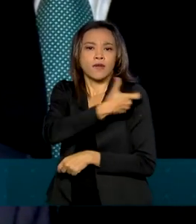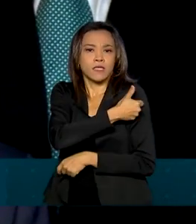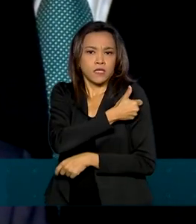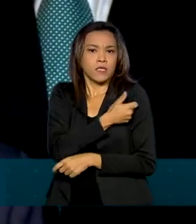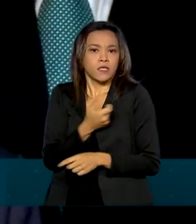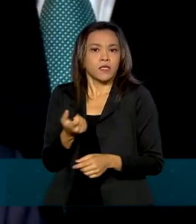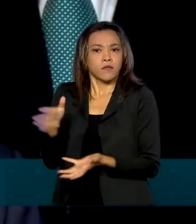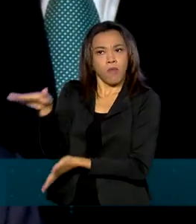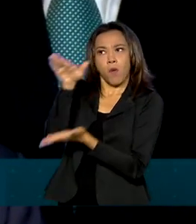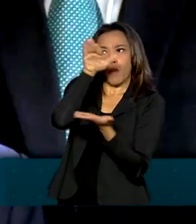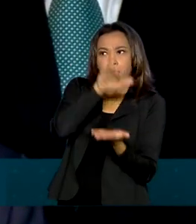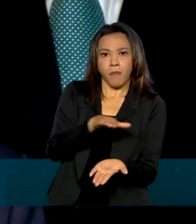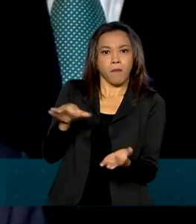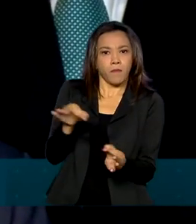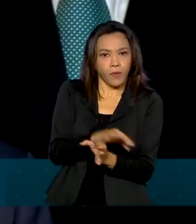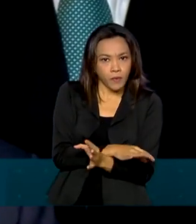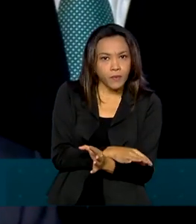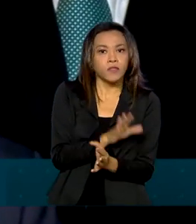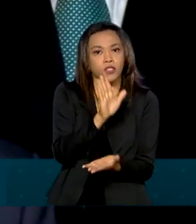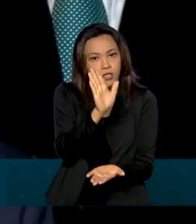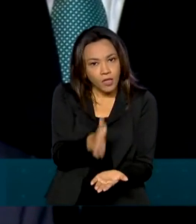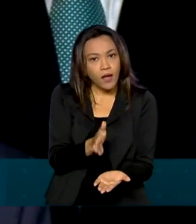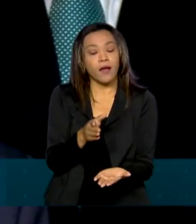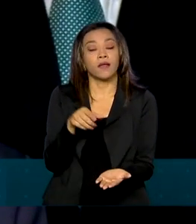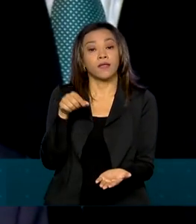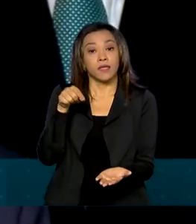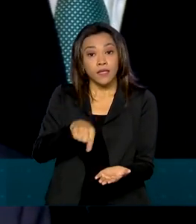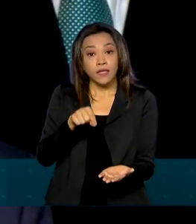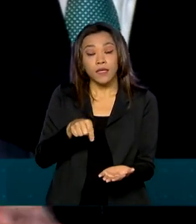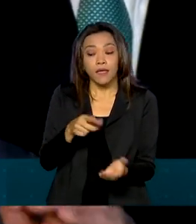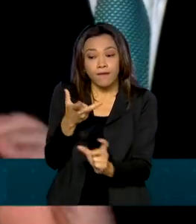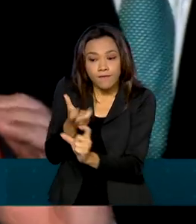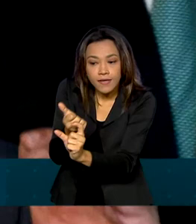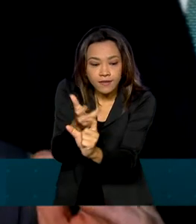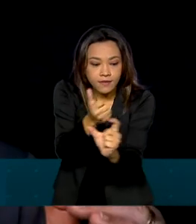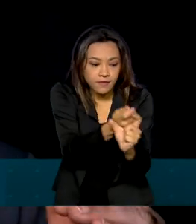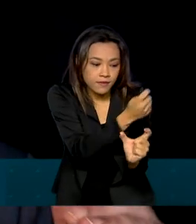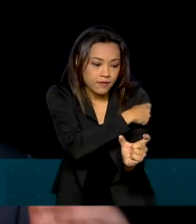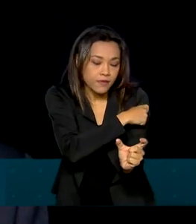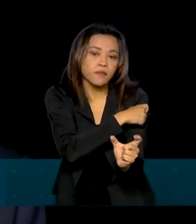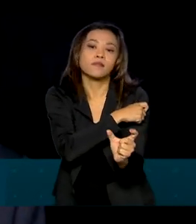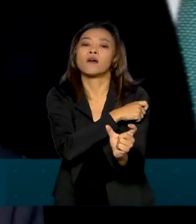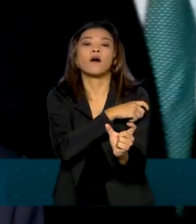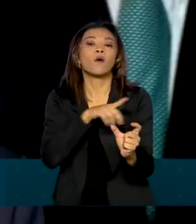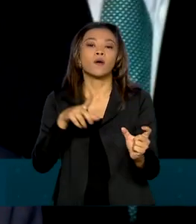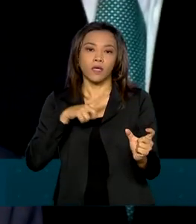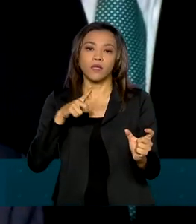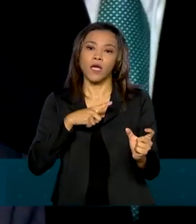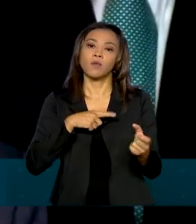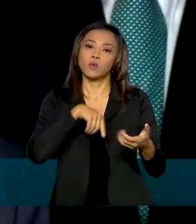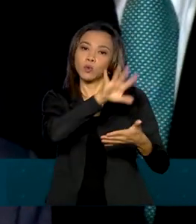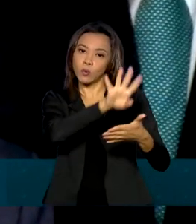prontas, para assegurar que a capacidade máxima de vacinação do nosso Programa Nacional de